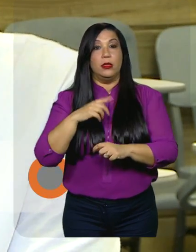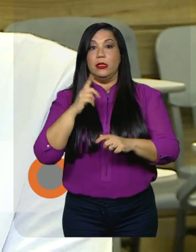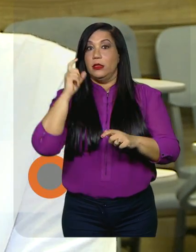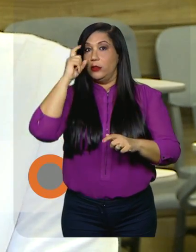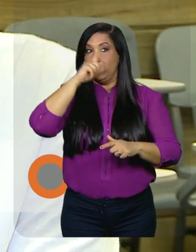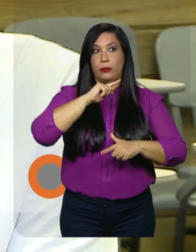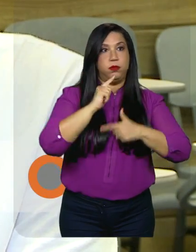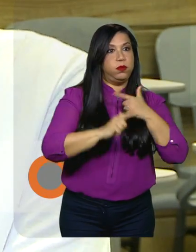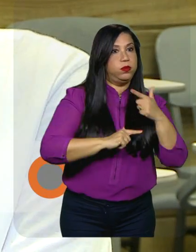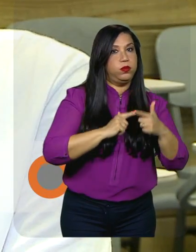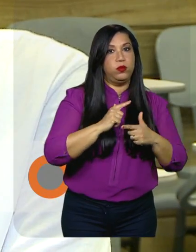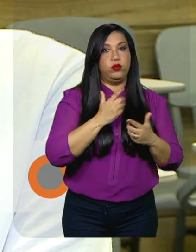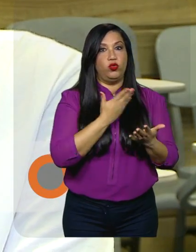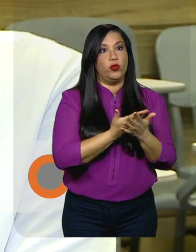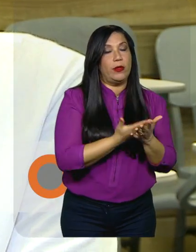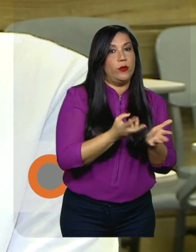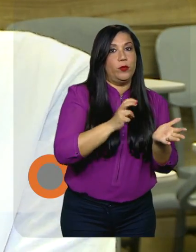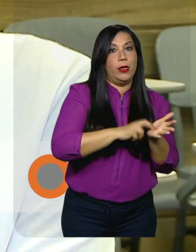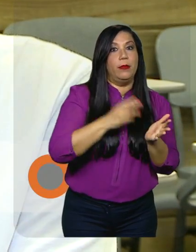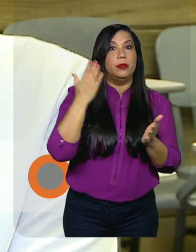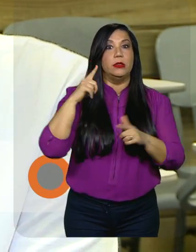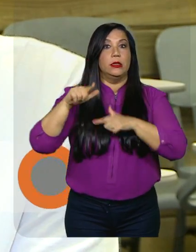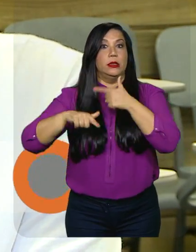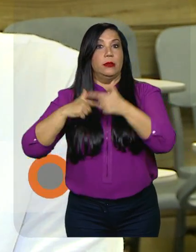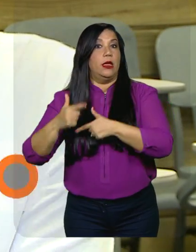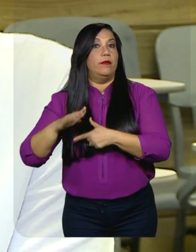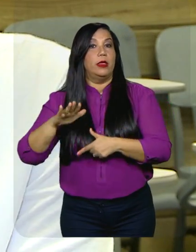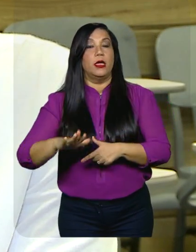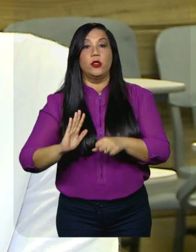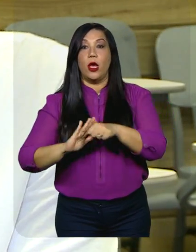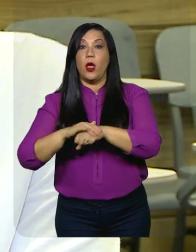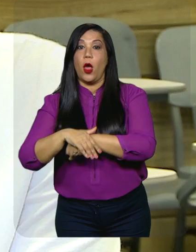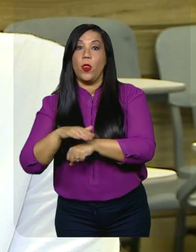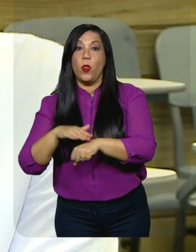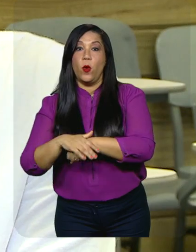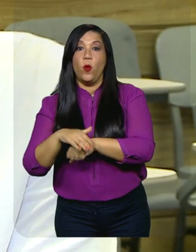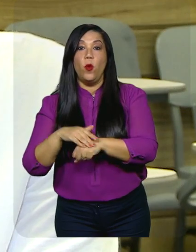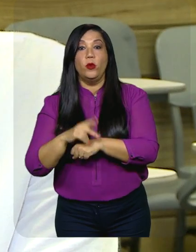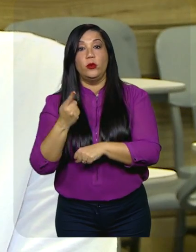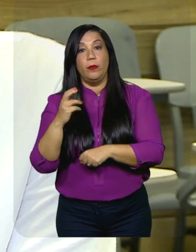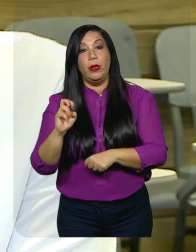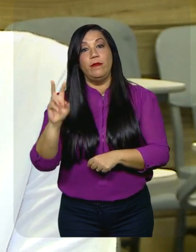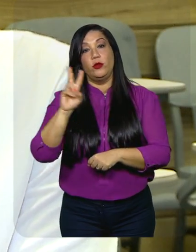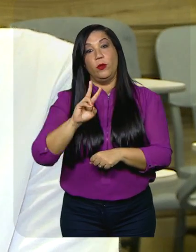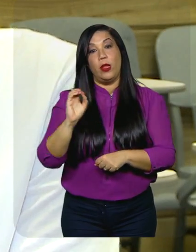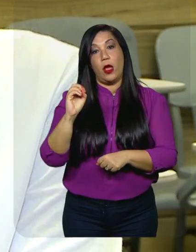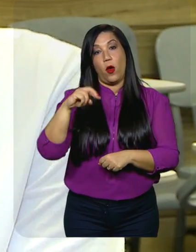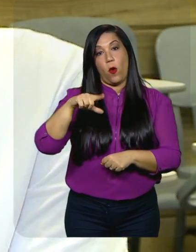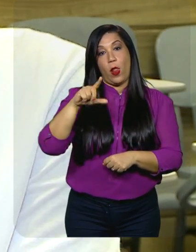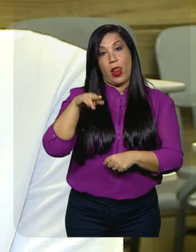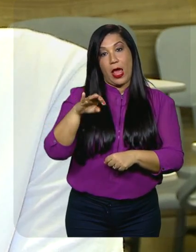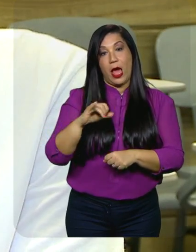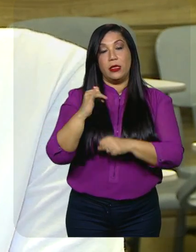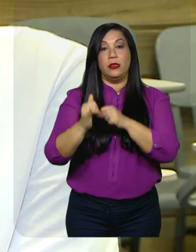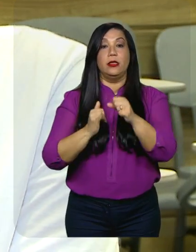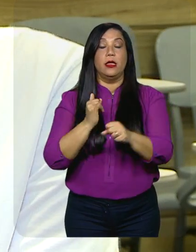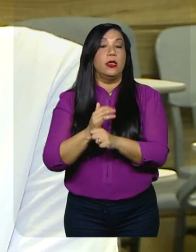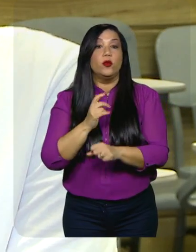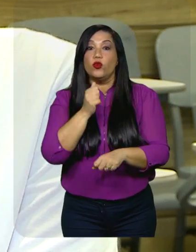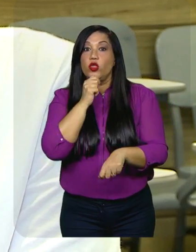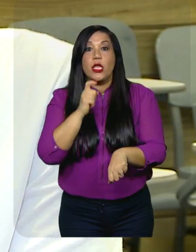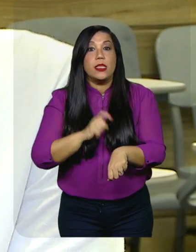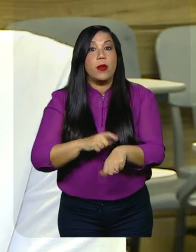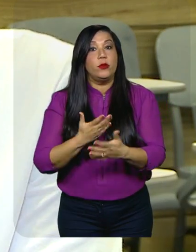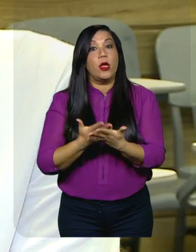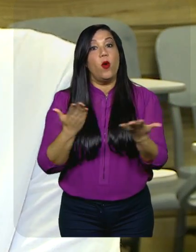bem puxada, porque eu estudava de manhã, trabalhava à tarde e à noite eu fazia um pré-vestibular online. Sendo que eu não tinha tempo de estudar igual